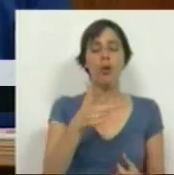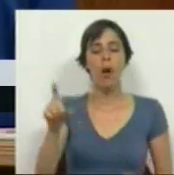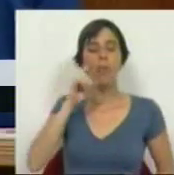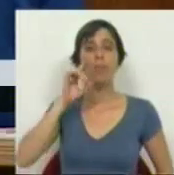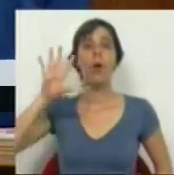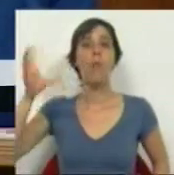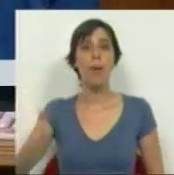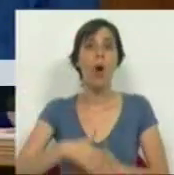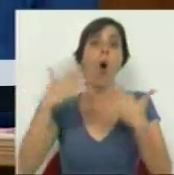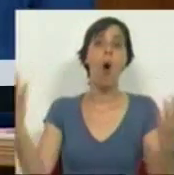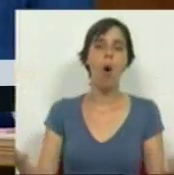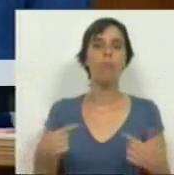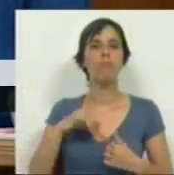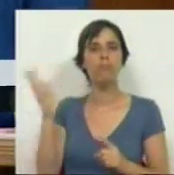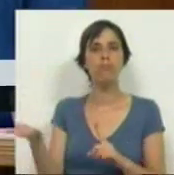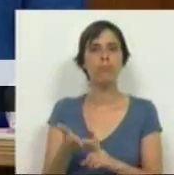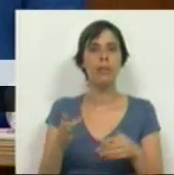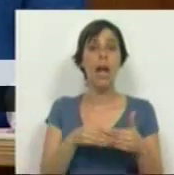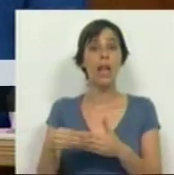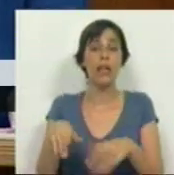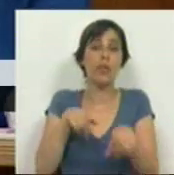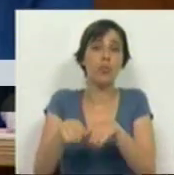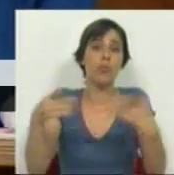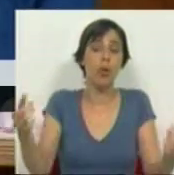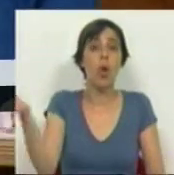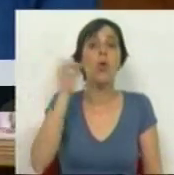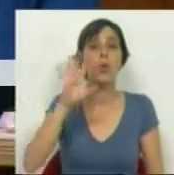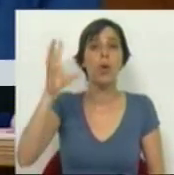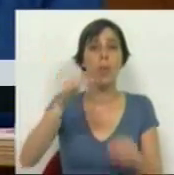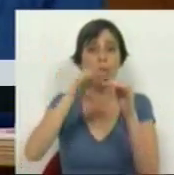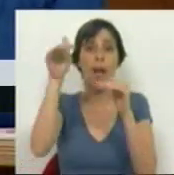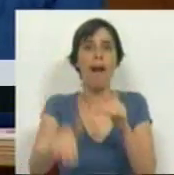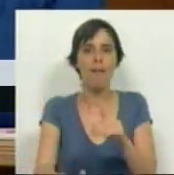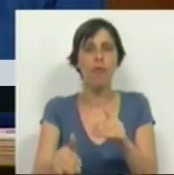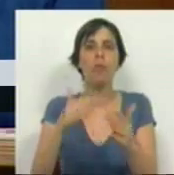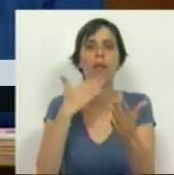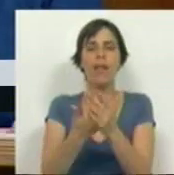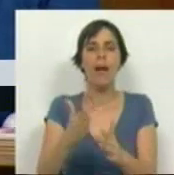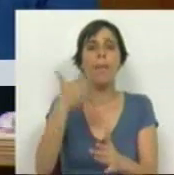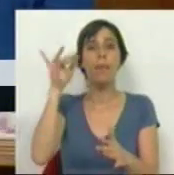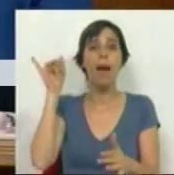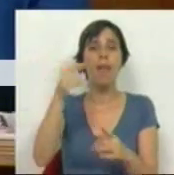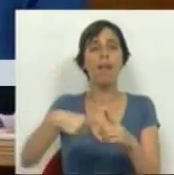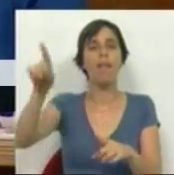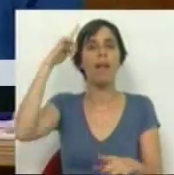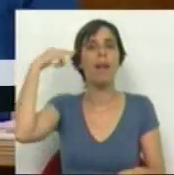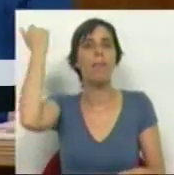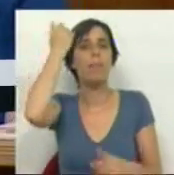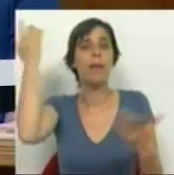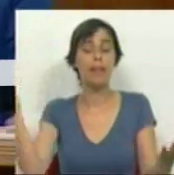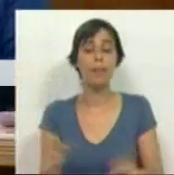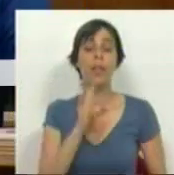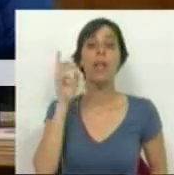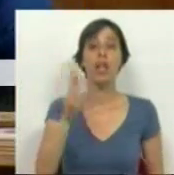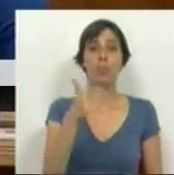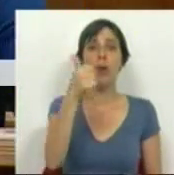o país, ou estaremos condenados a líderes políticos que, no dia em que o país se afundam, entram no primeiro avião para Berlim. A resposta